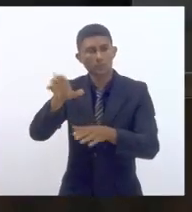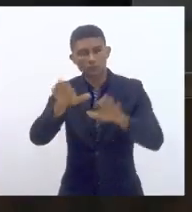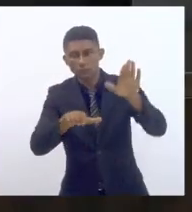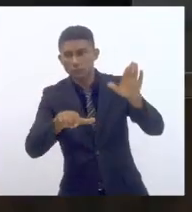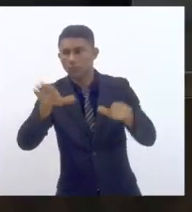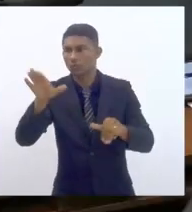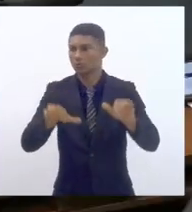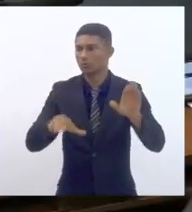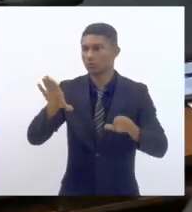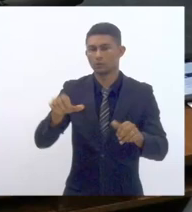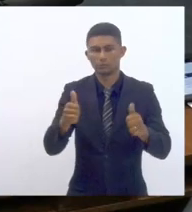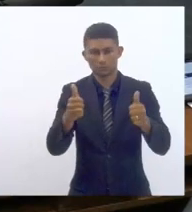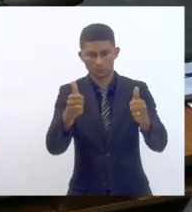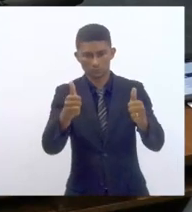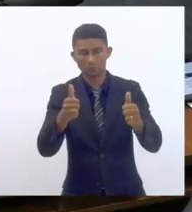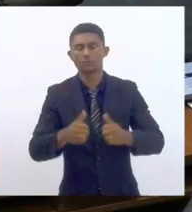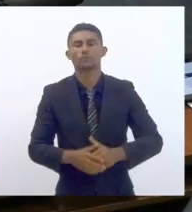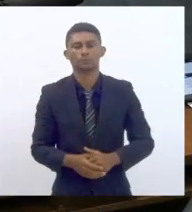parlamentares.